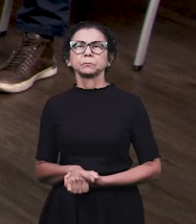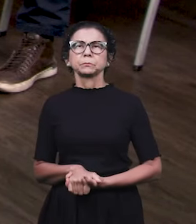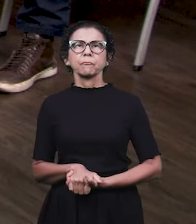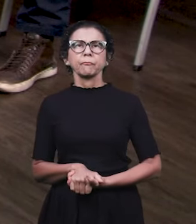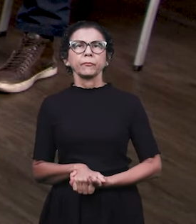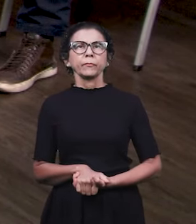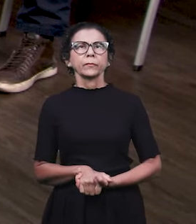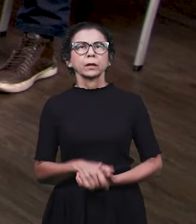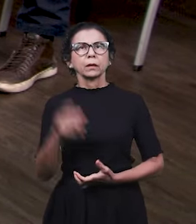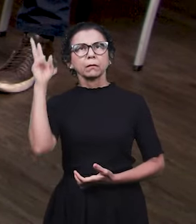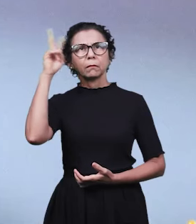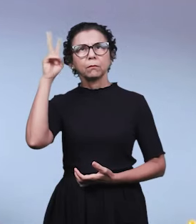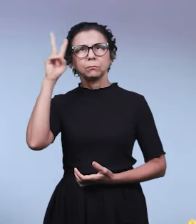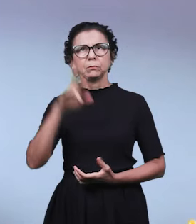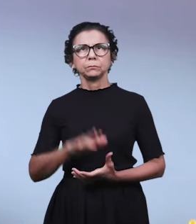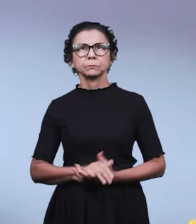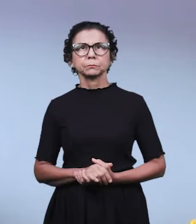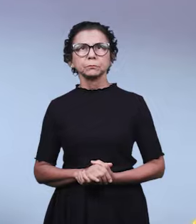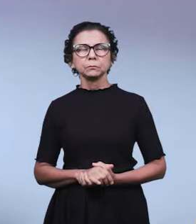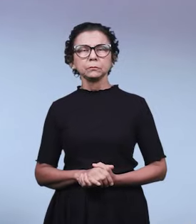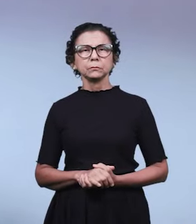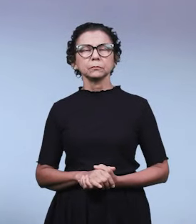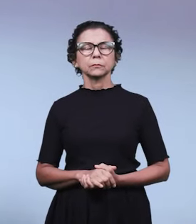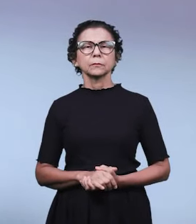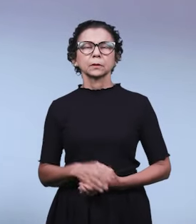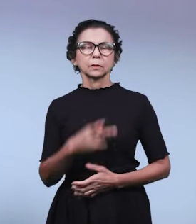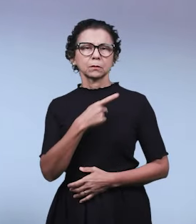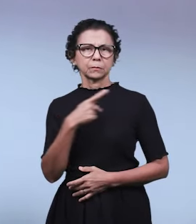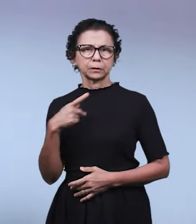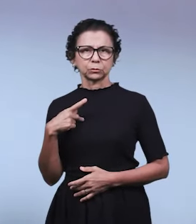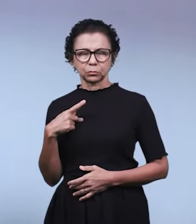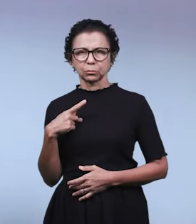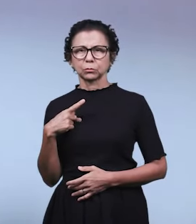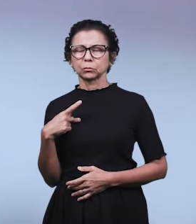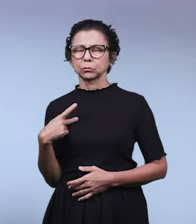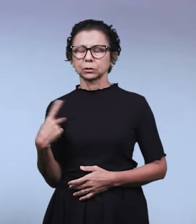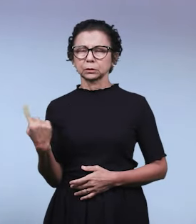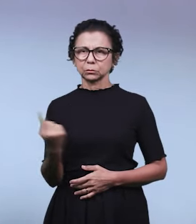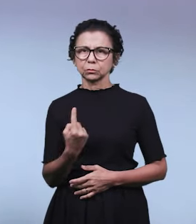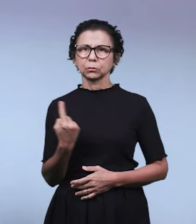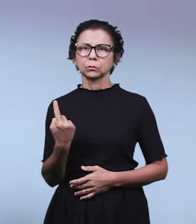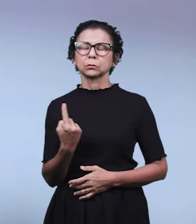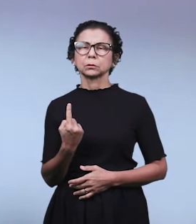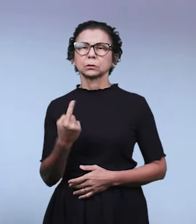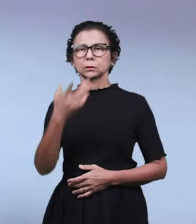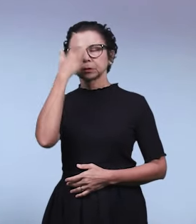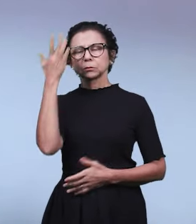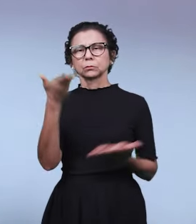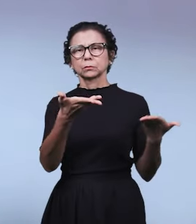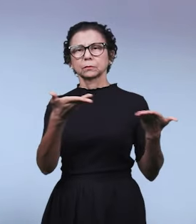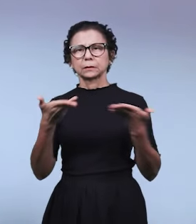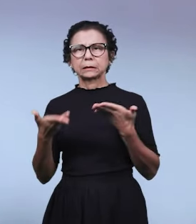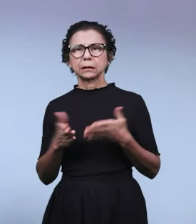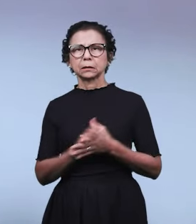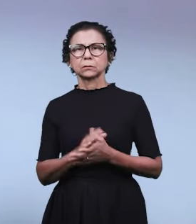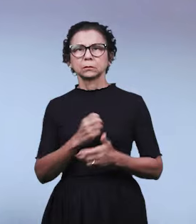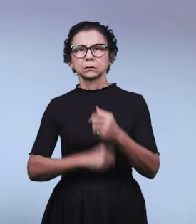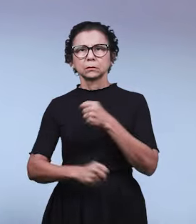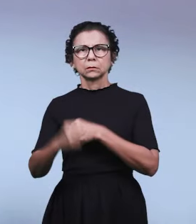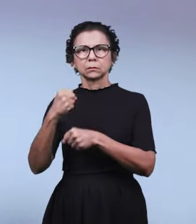bom lembrar a todos os pastores, os nossos queridos convidados, os irmãos que nos acompanham, que quando em 2020